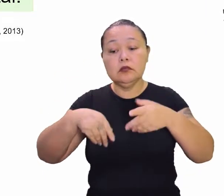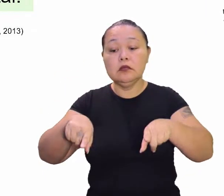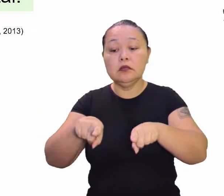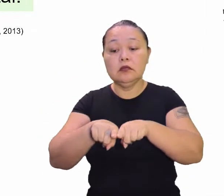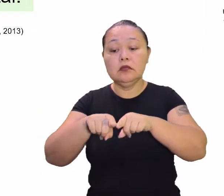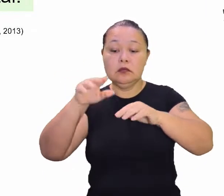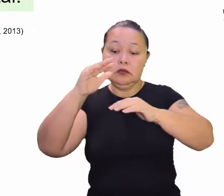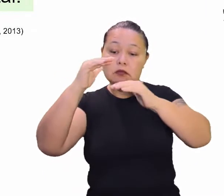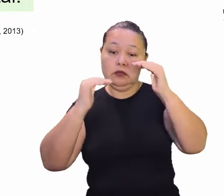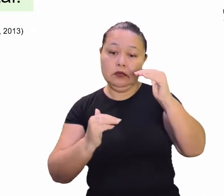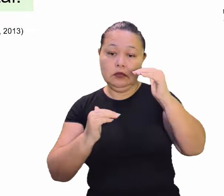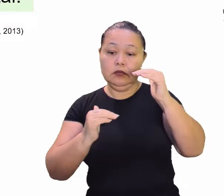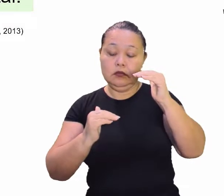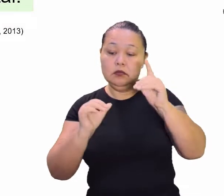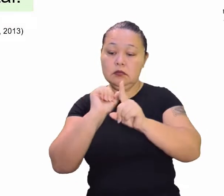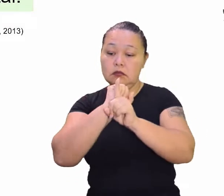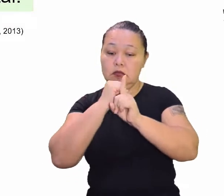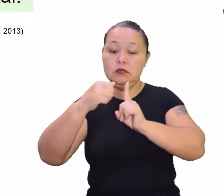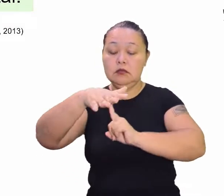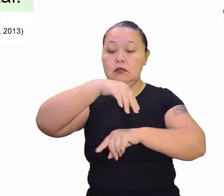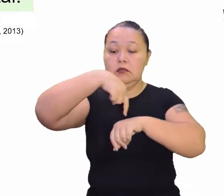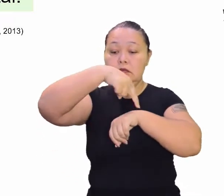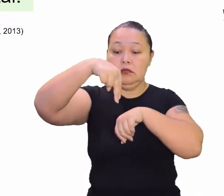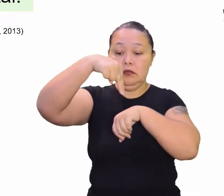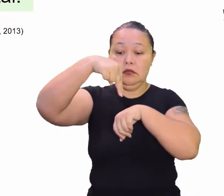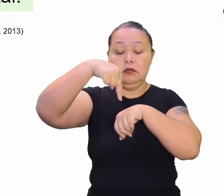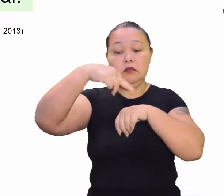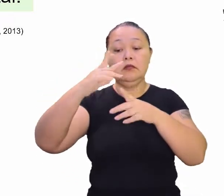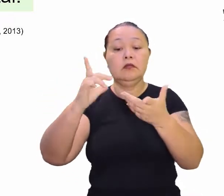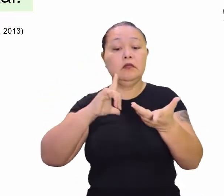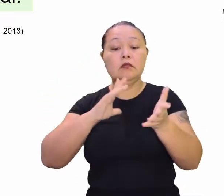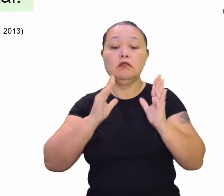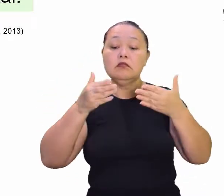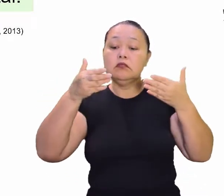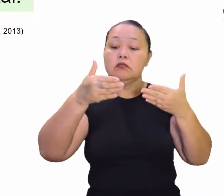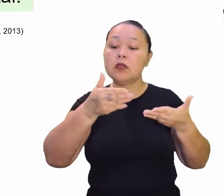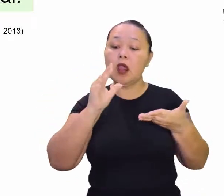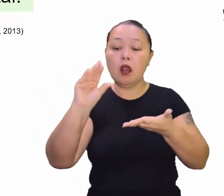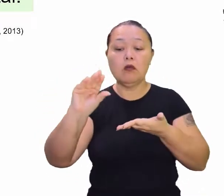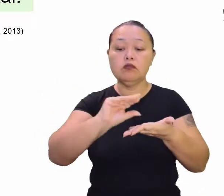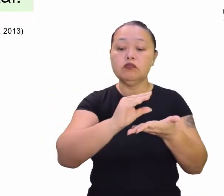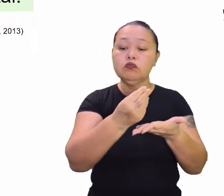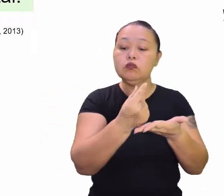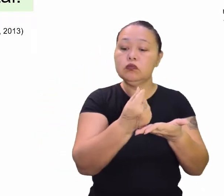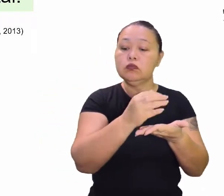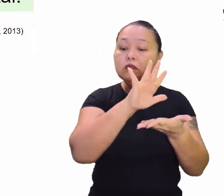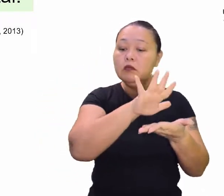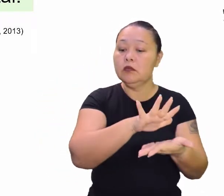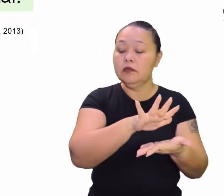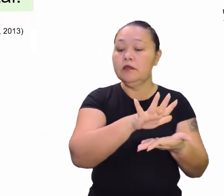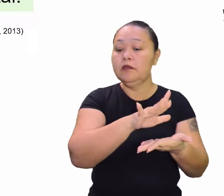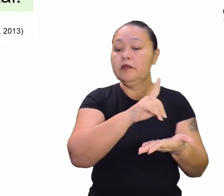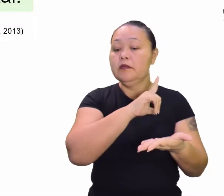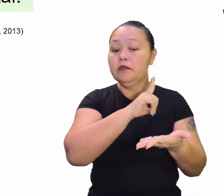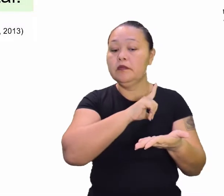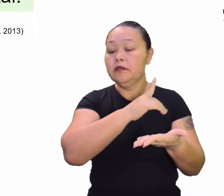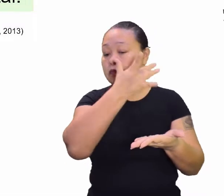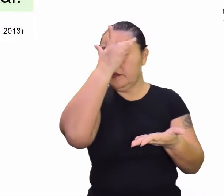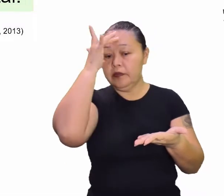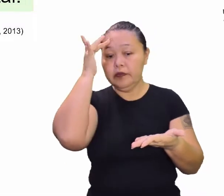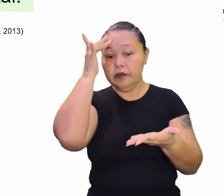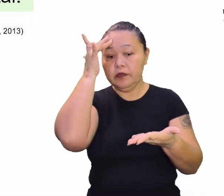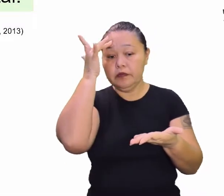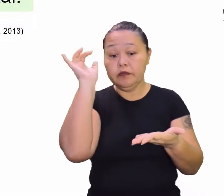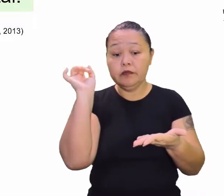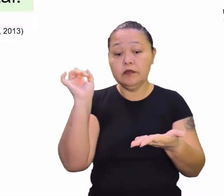a desigualdade social das nações. Isso mesmo, concentração de renda, porque aí a gente tem aí muita gente vivendo